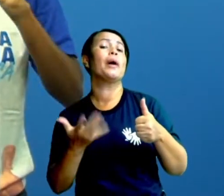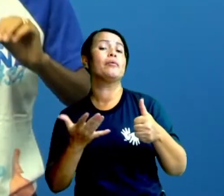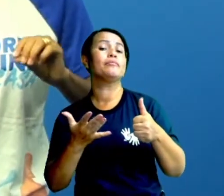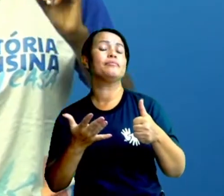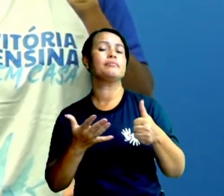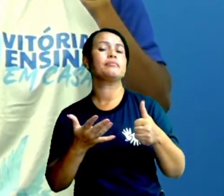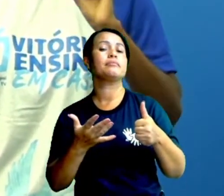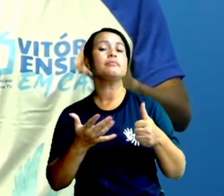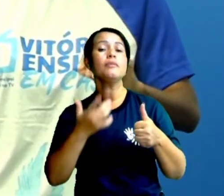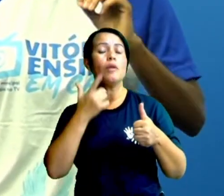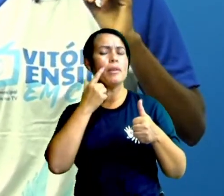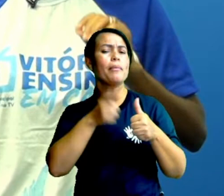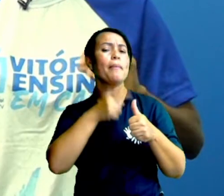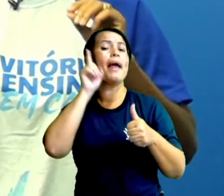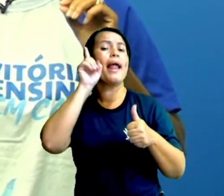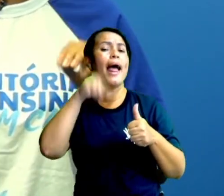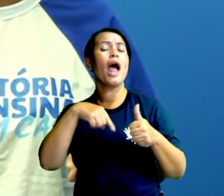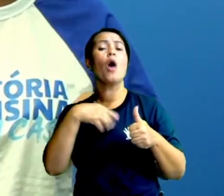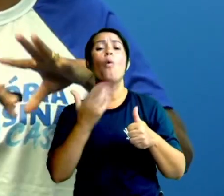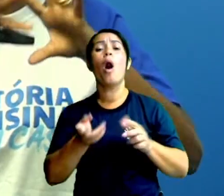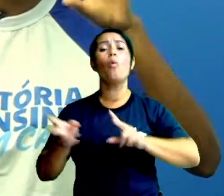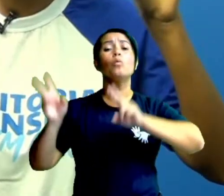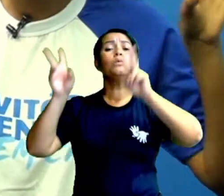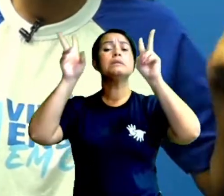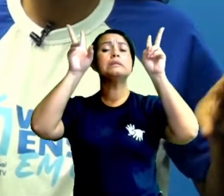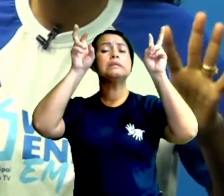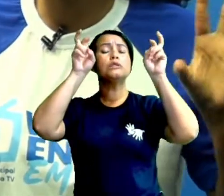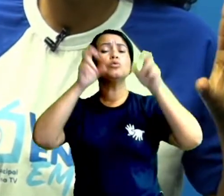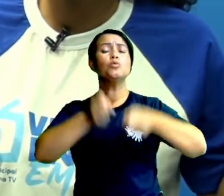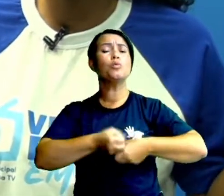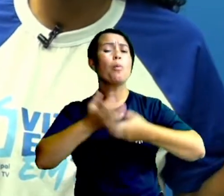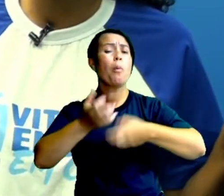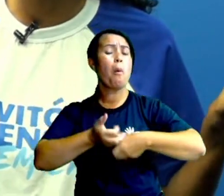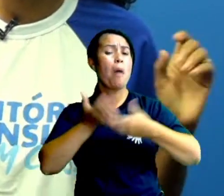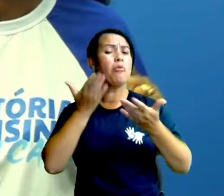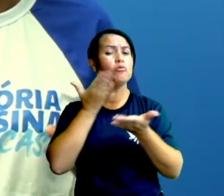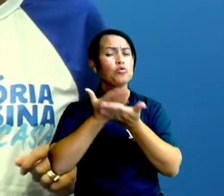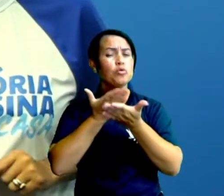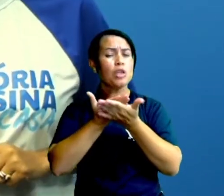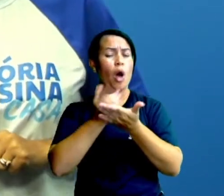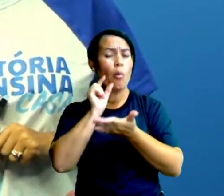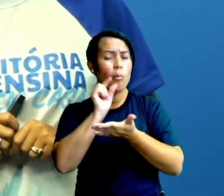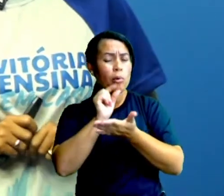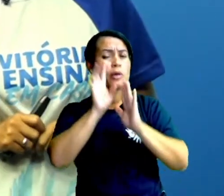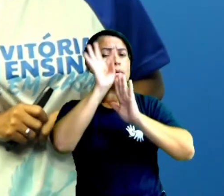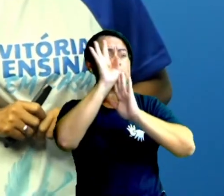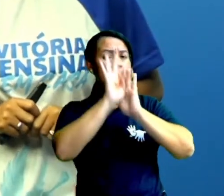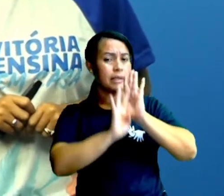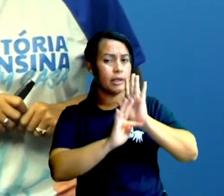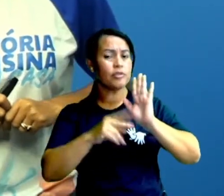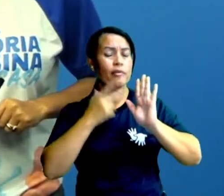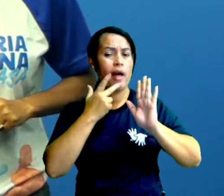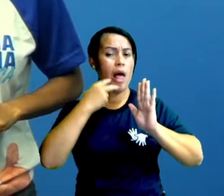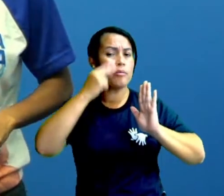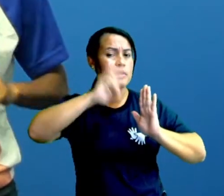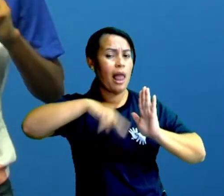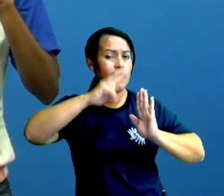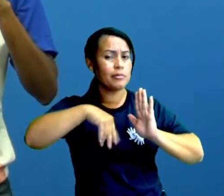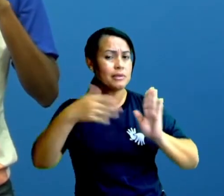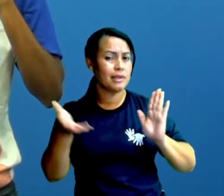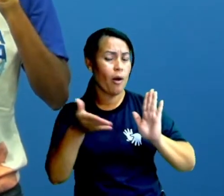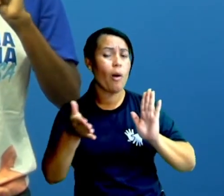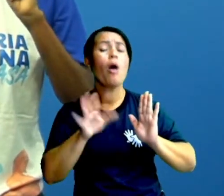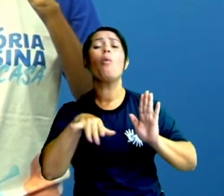é qual o título desse poema vamos agora estudar um pouquinho esse texto que a gente acabou de fazer a leitura